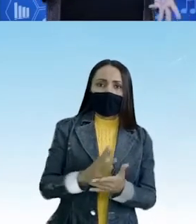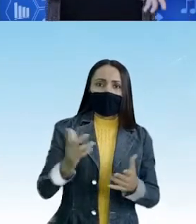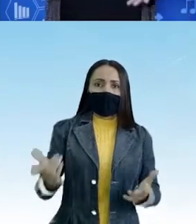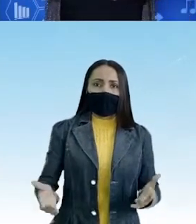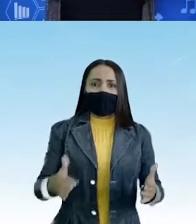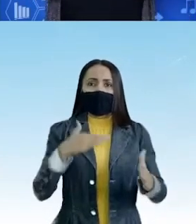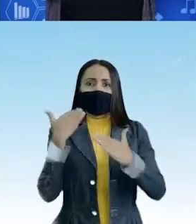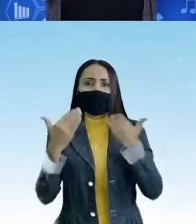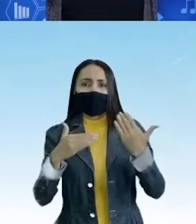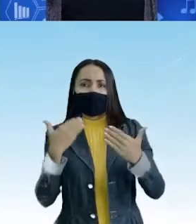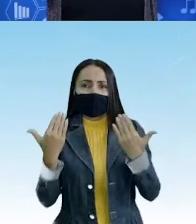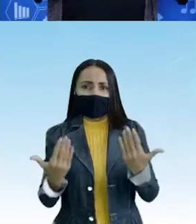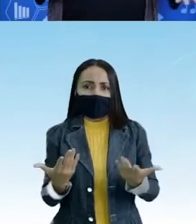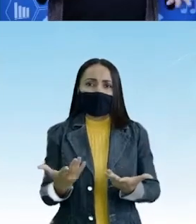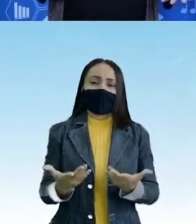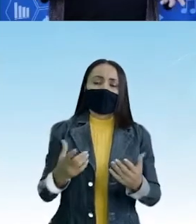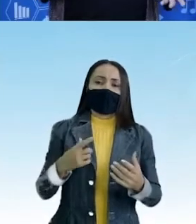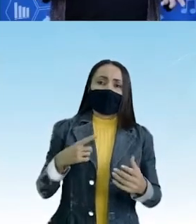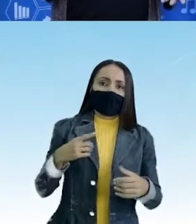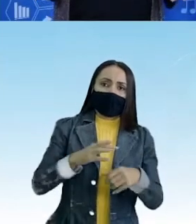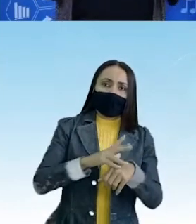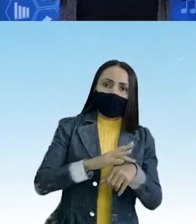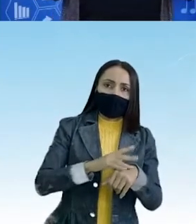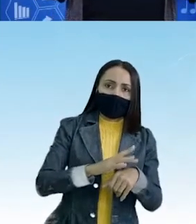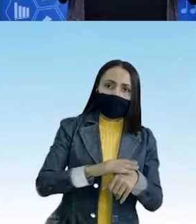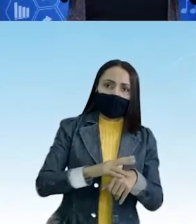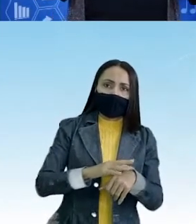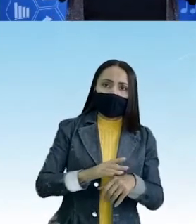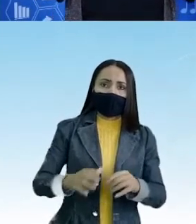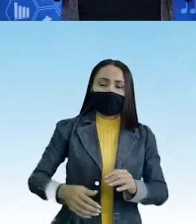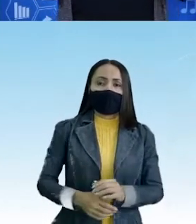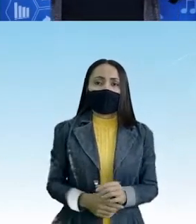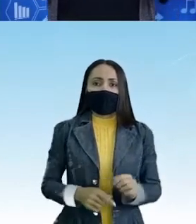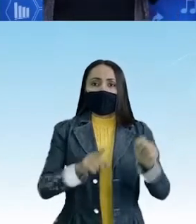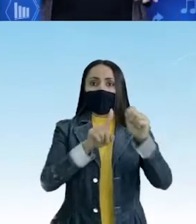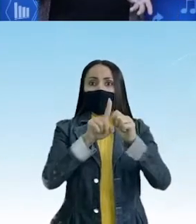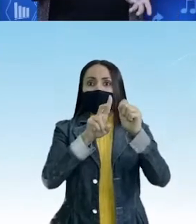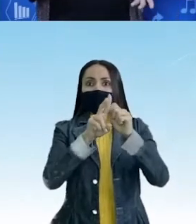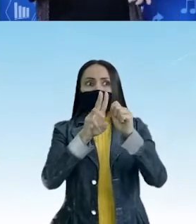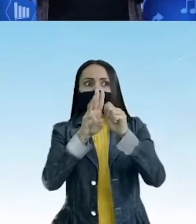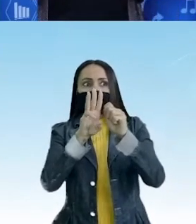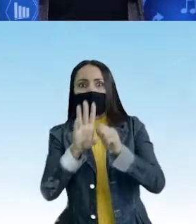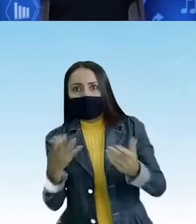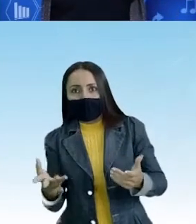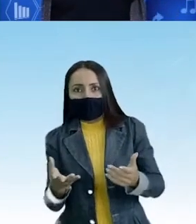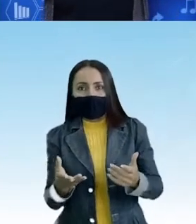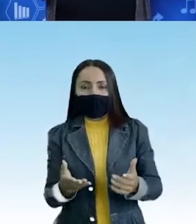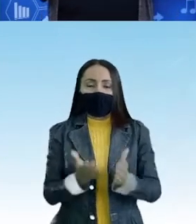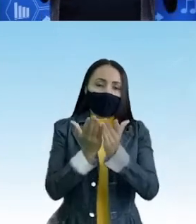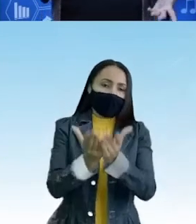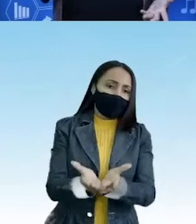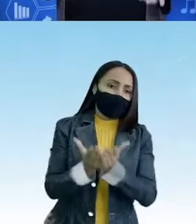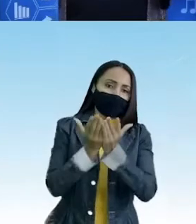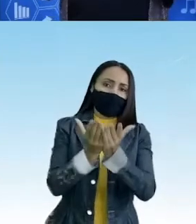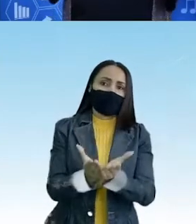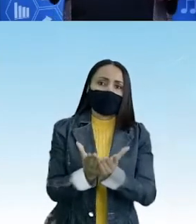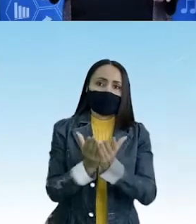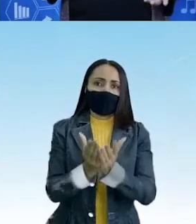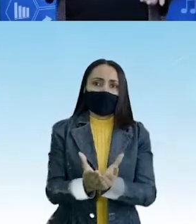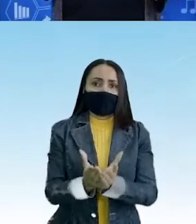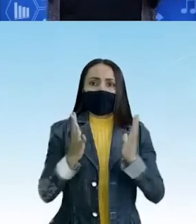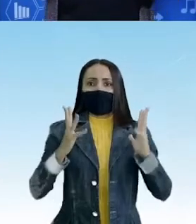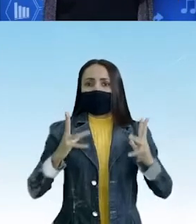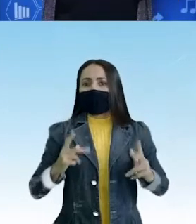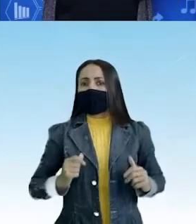doenças, porque não era 1 ou 2 dias de viagem, gente, era meses viajando. Então, sem cuidado de higiene, sem